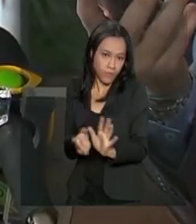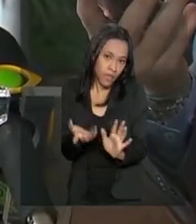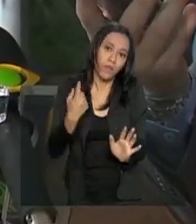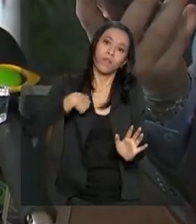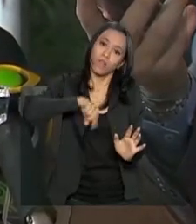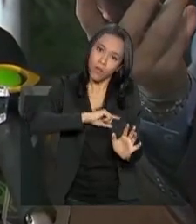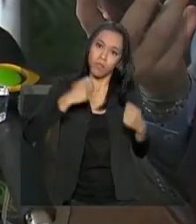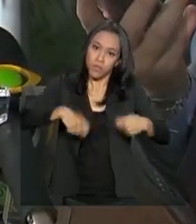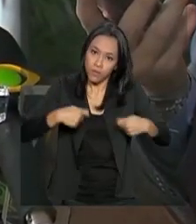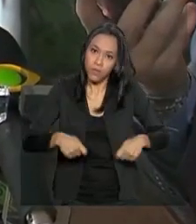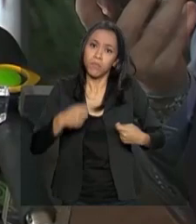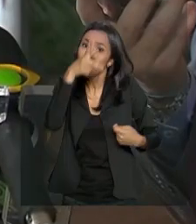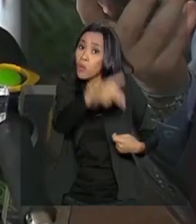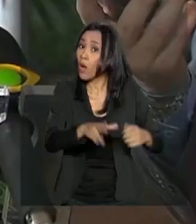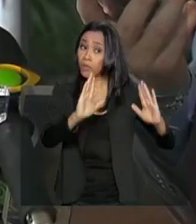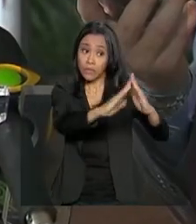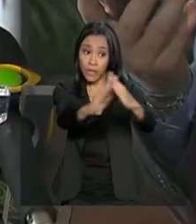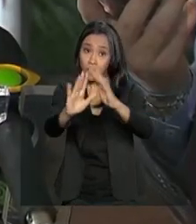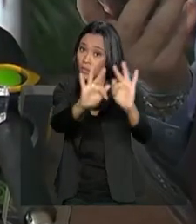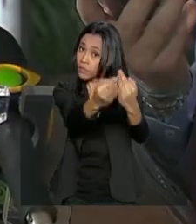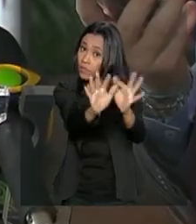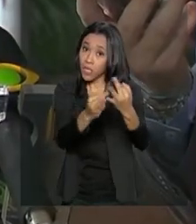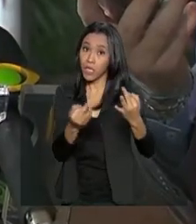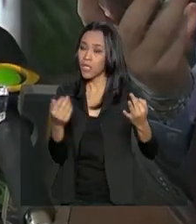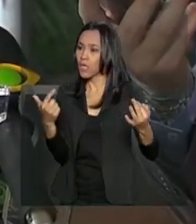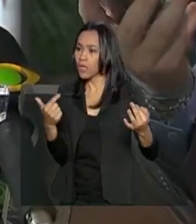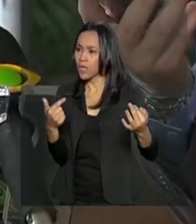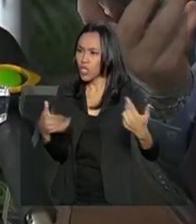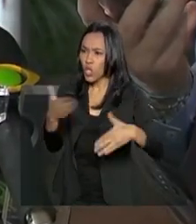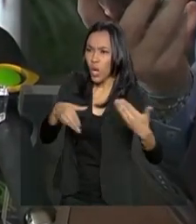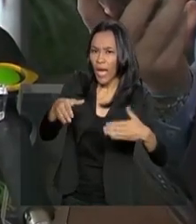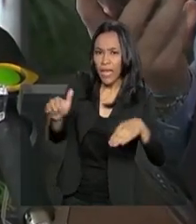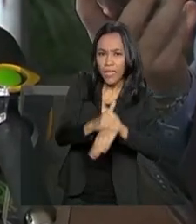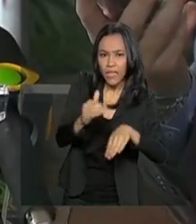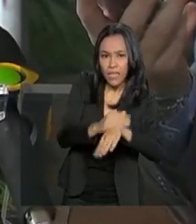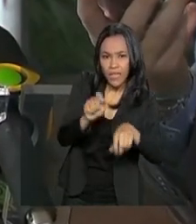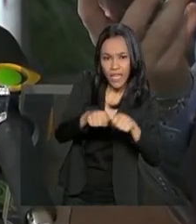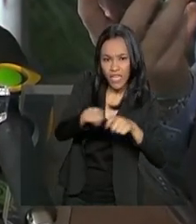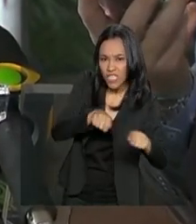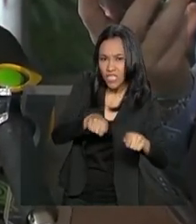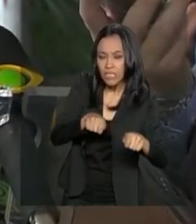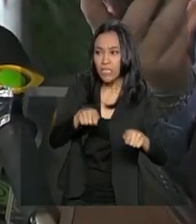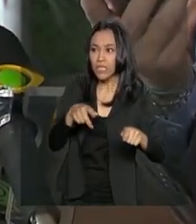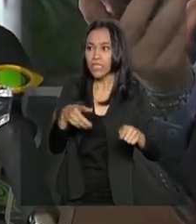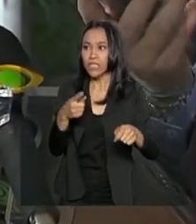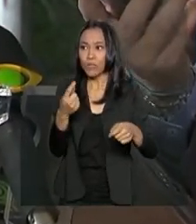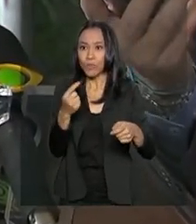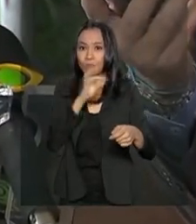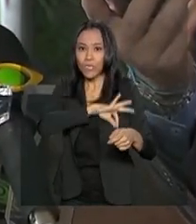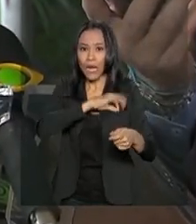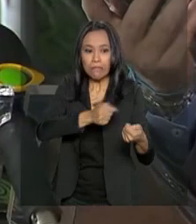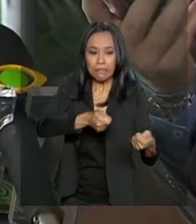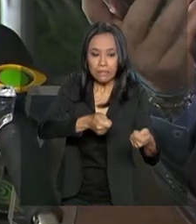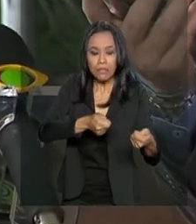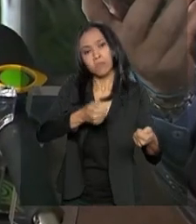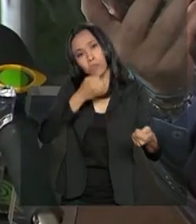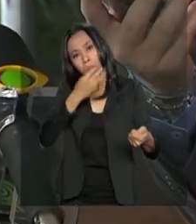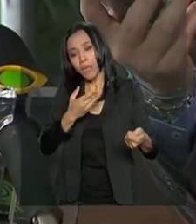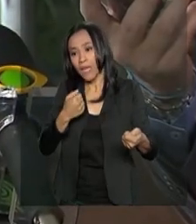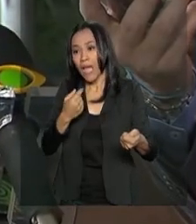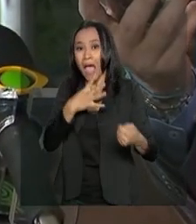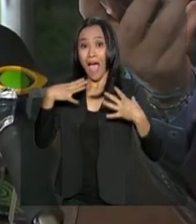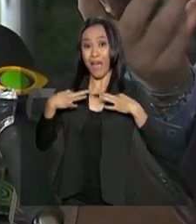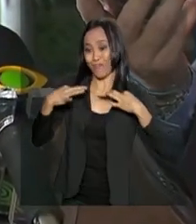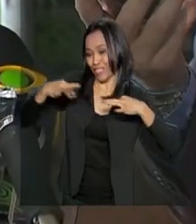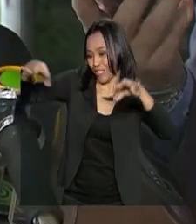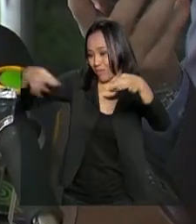como as famílias fazem se não dá para trocar o tênis não troca o tênis tem que apertar o cinto aperta o cinto se tem que negar o vestido pra filha já tem